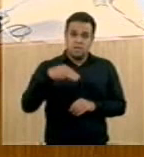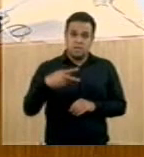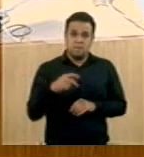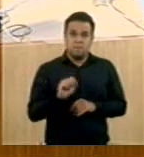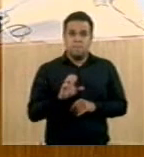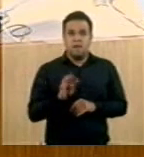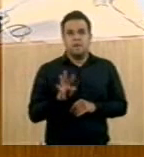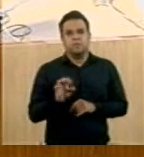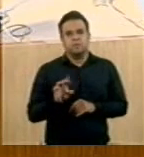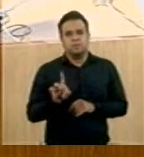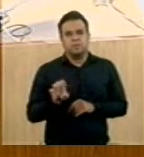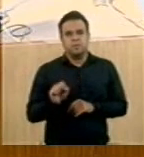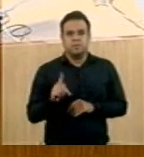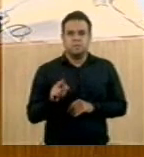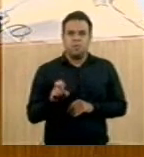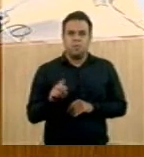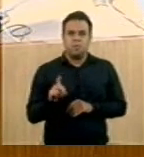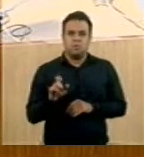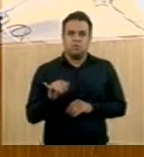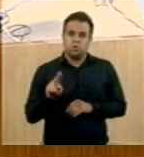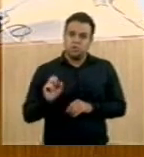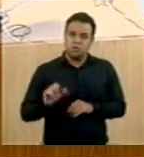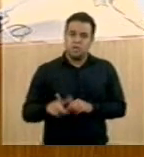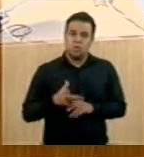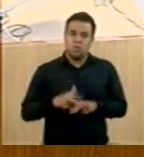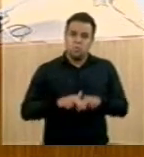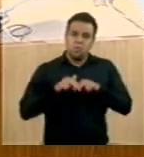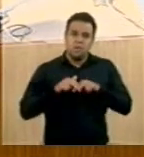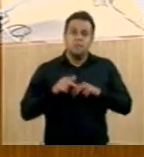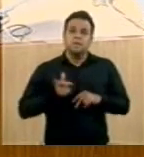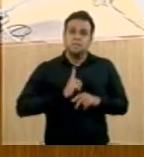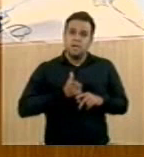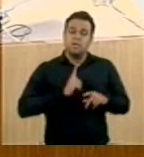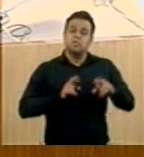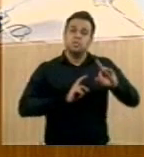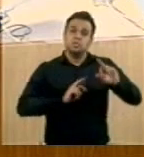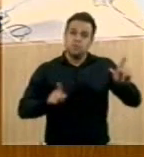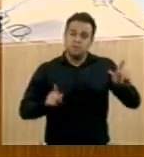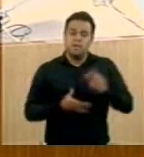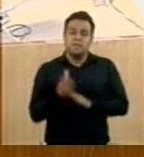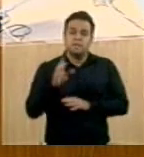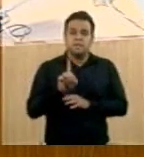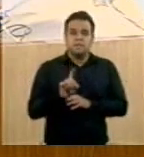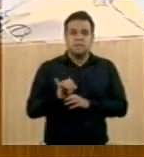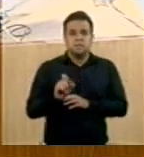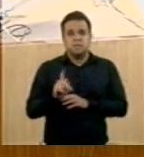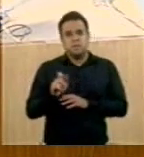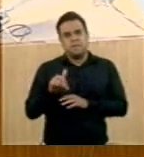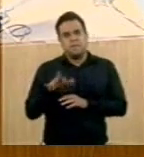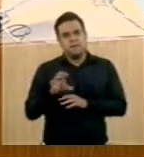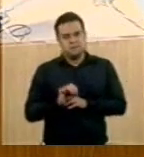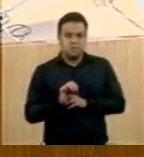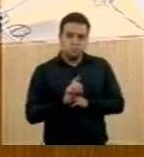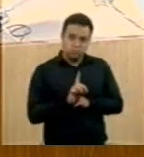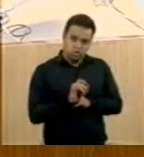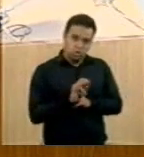de restrição. Nesse sentido, há que se diferenciar a discriminação direta,